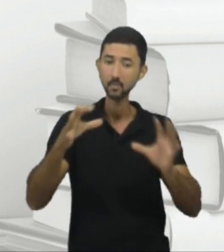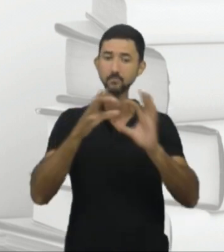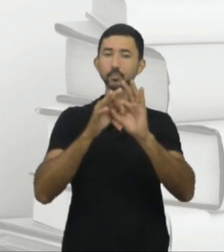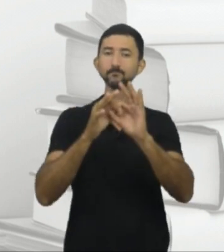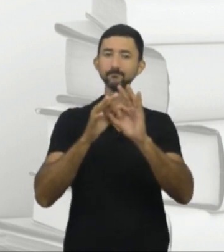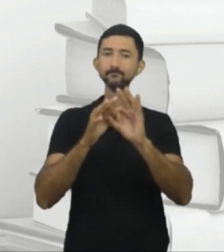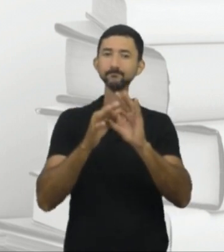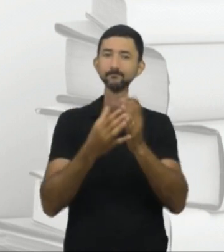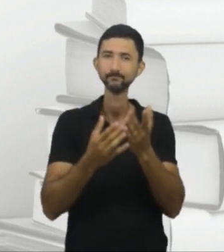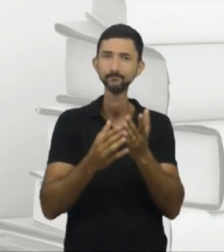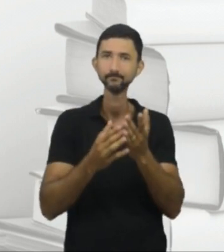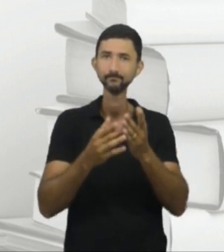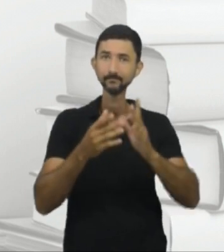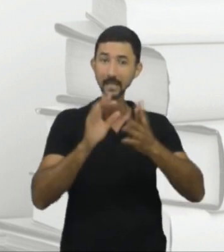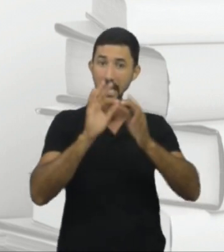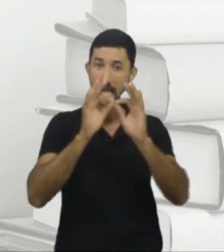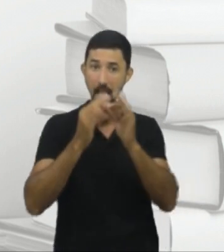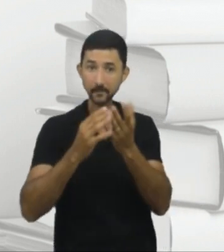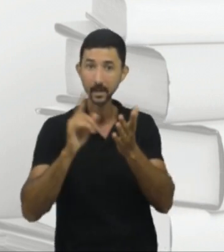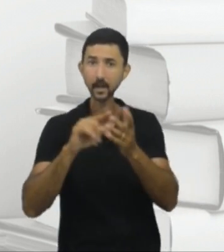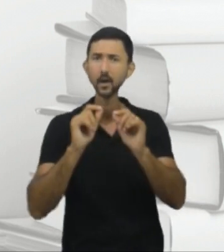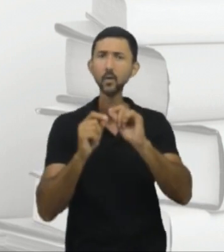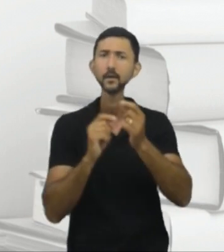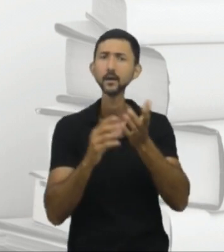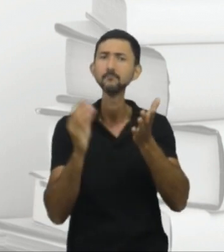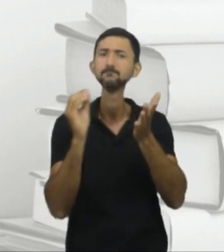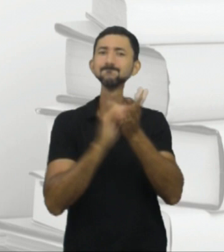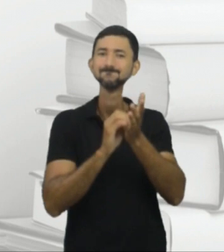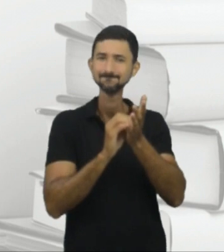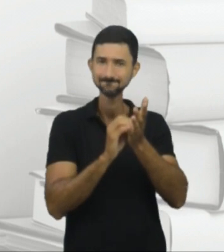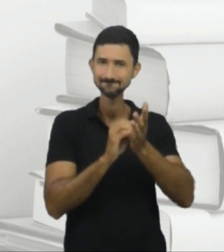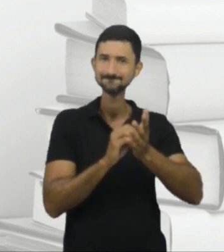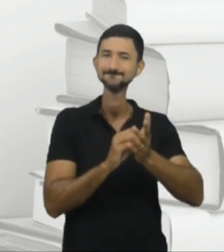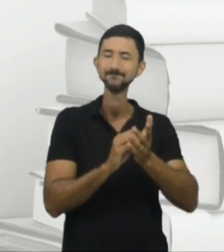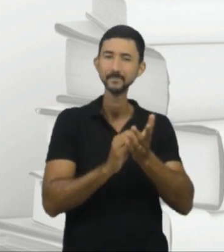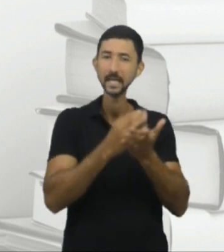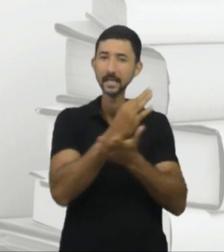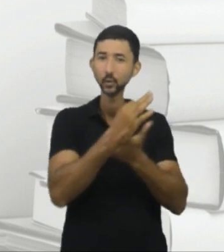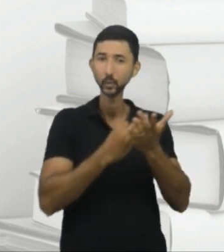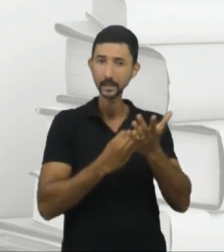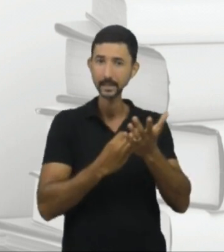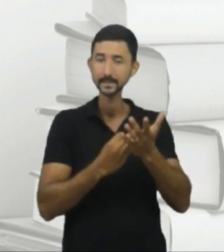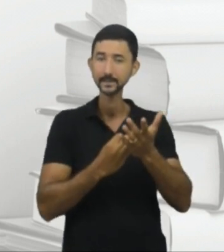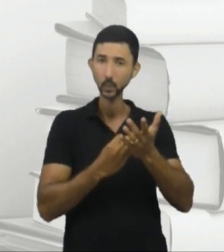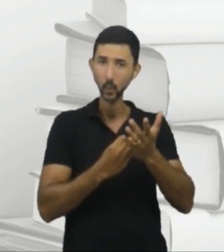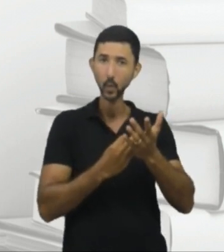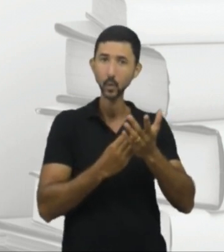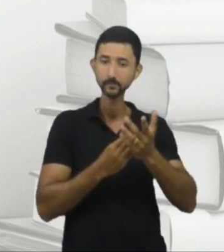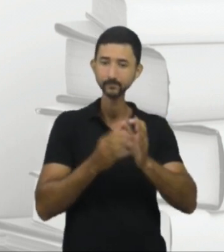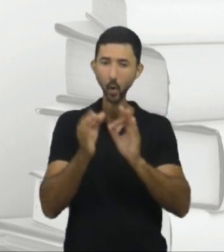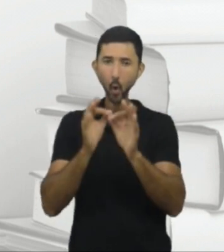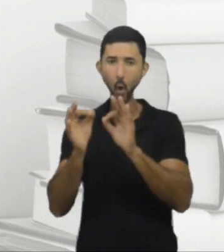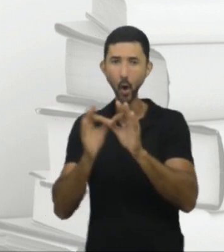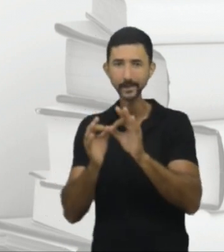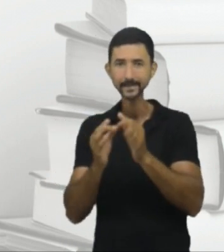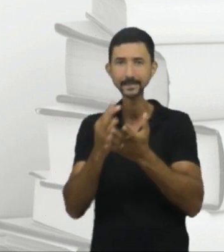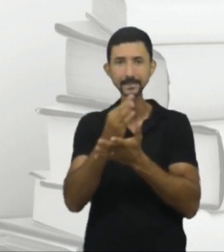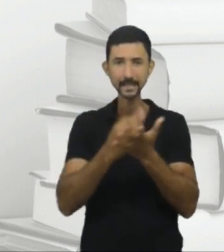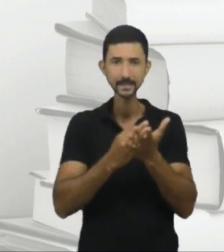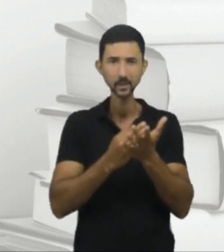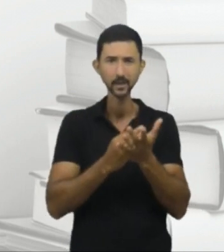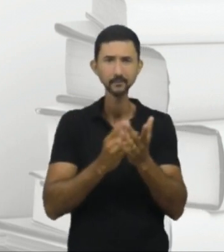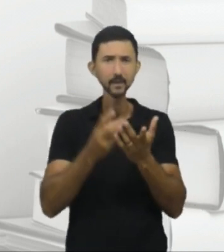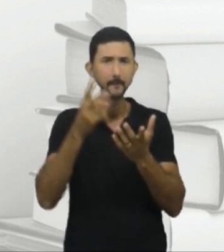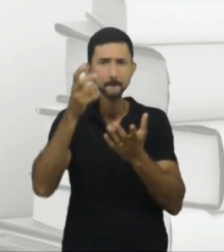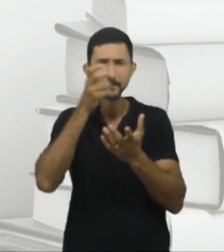conectores. Esses elementos, eles fazem parte daquilo que nós chamamos de articulação no texto. E